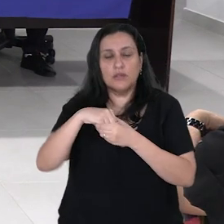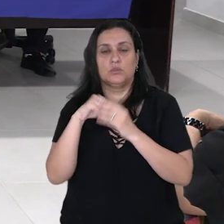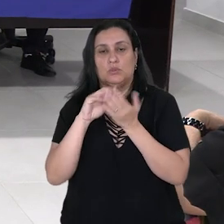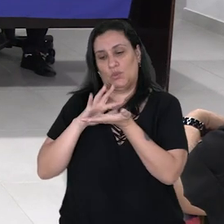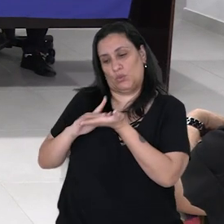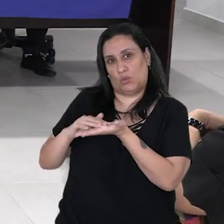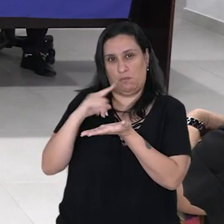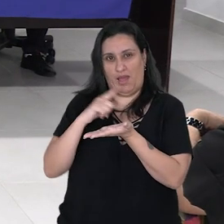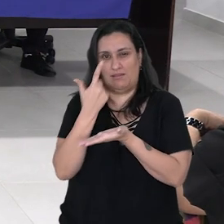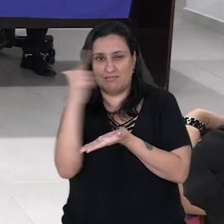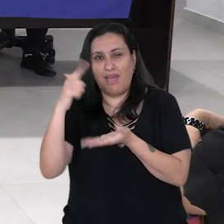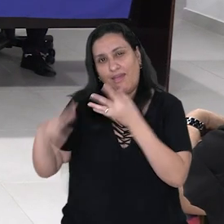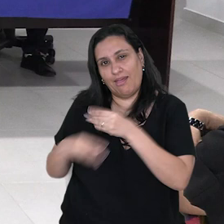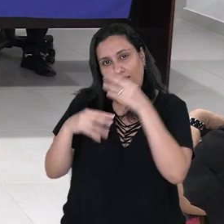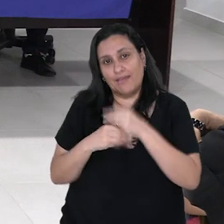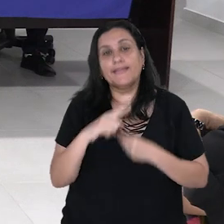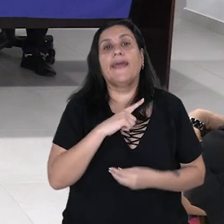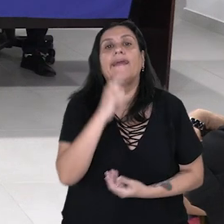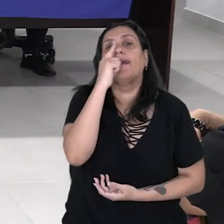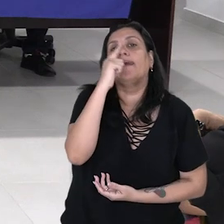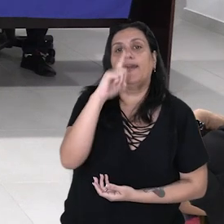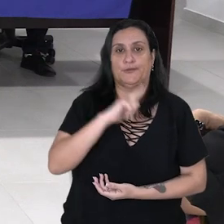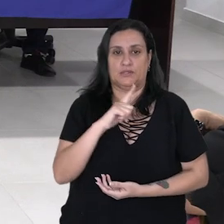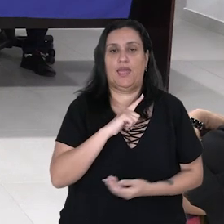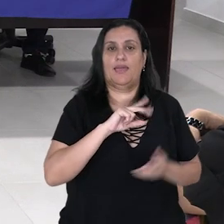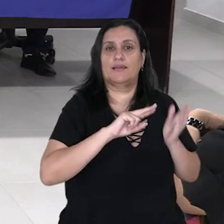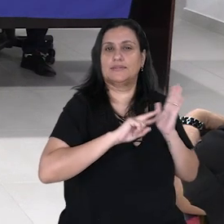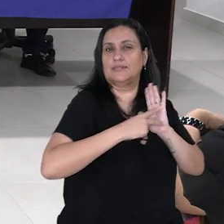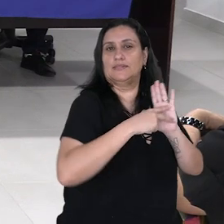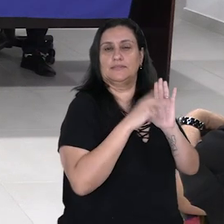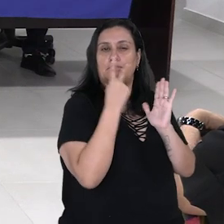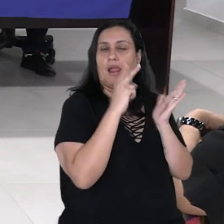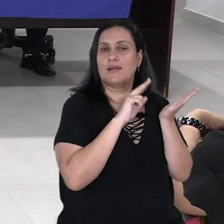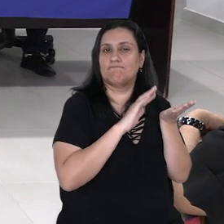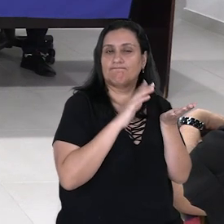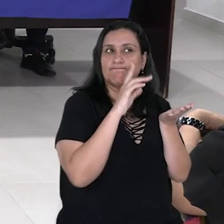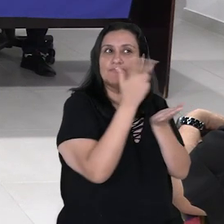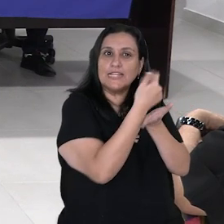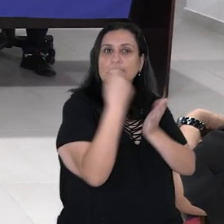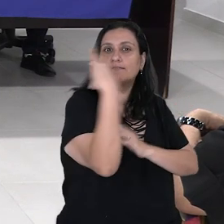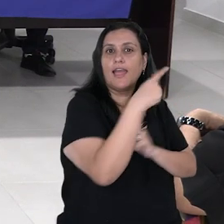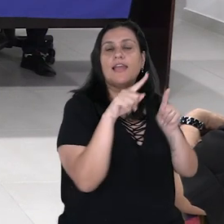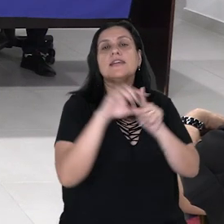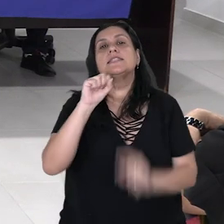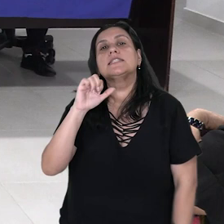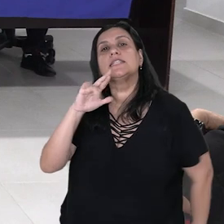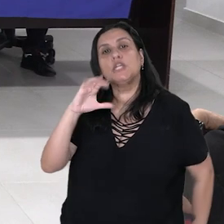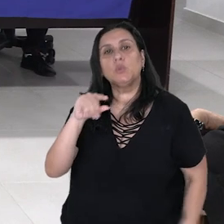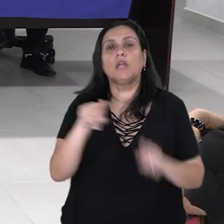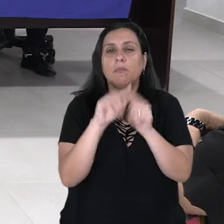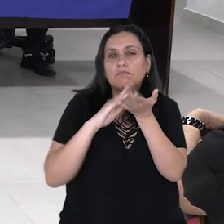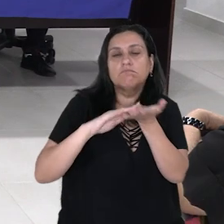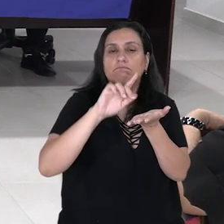Braille o alfabeto grego, por exemplo, que tem uma simbologia diferente, o alfabeto cirílico, que tem uma simbologia um